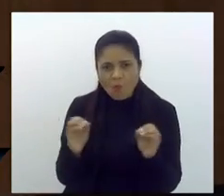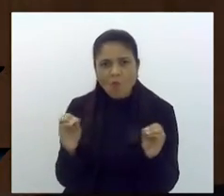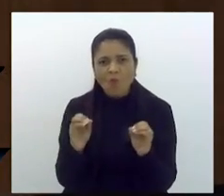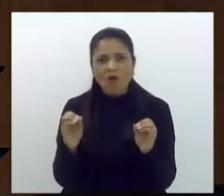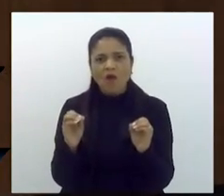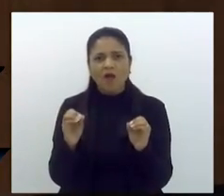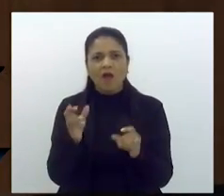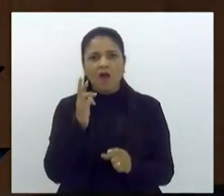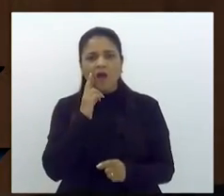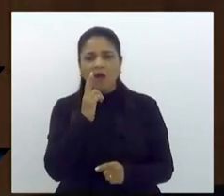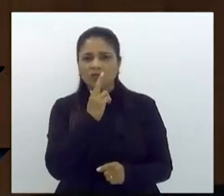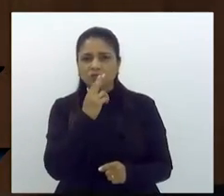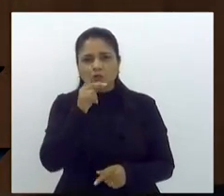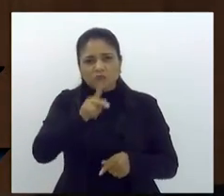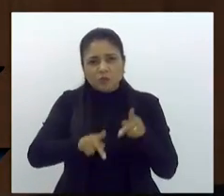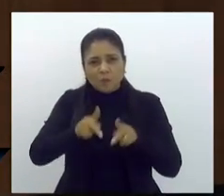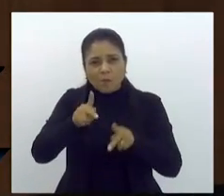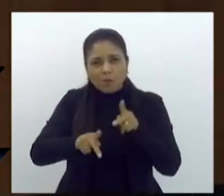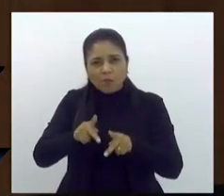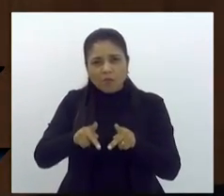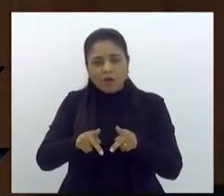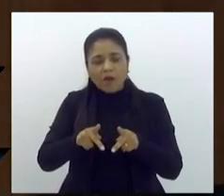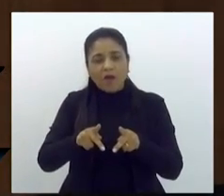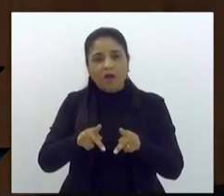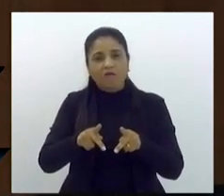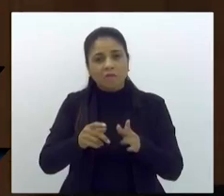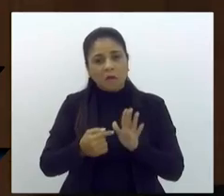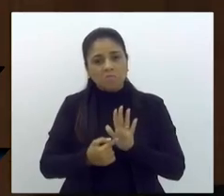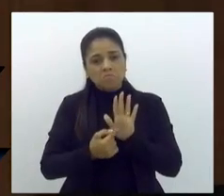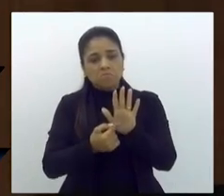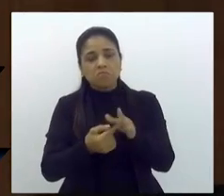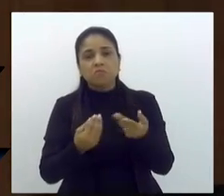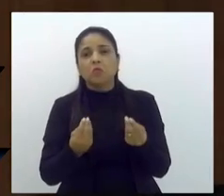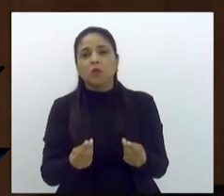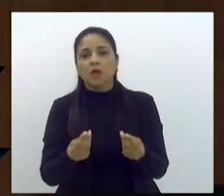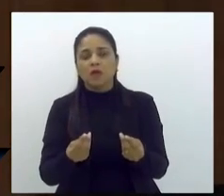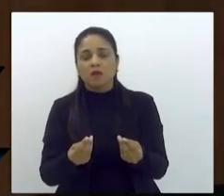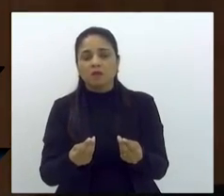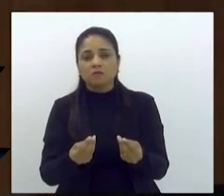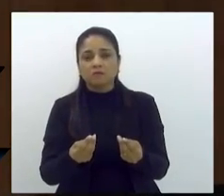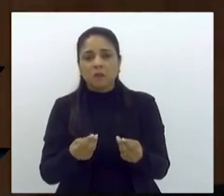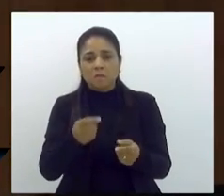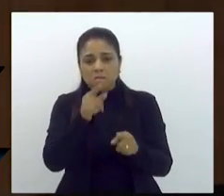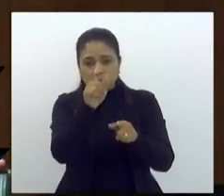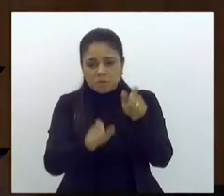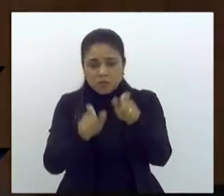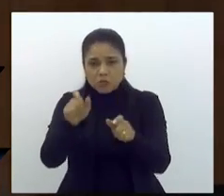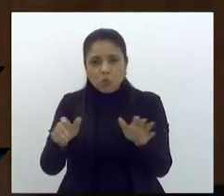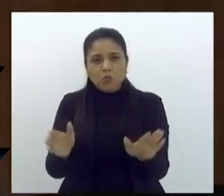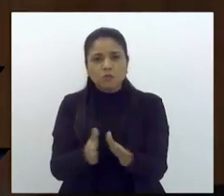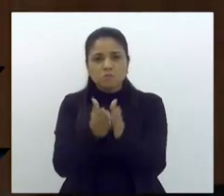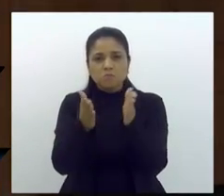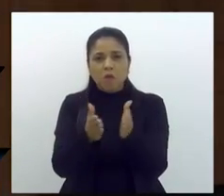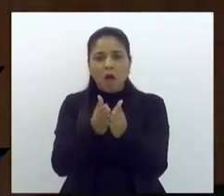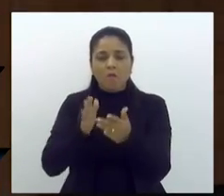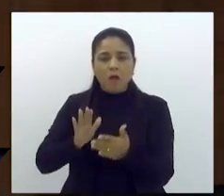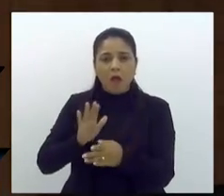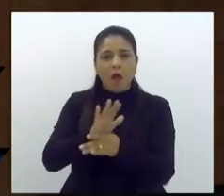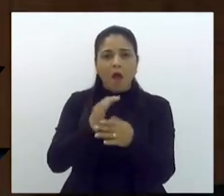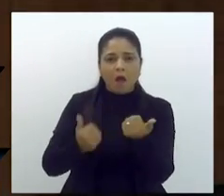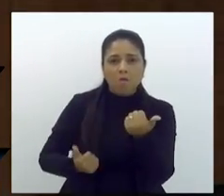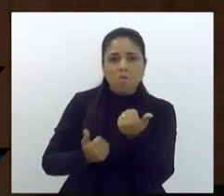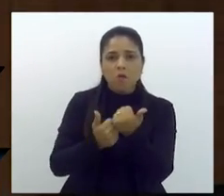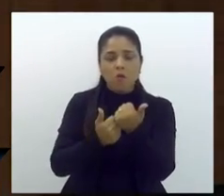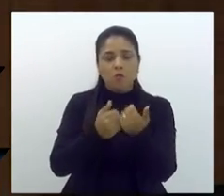é um restaurante popular que vai trazer benefícios as pessoas mais carentes da cidade do Rio de